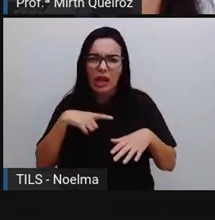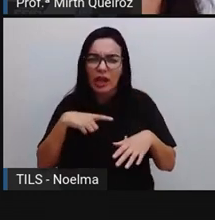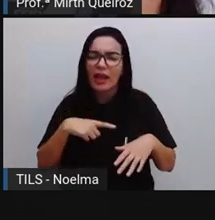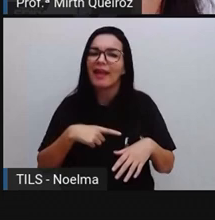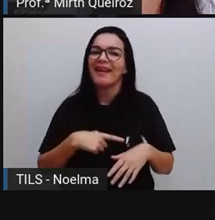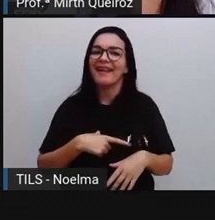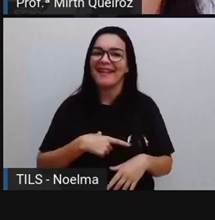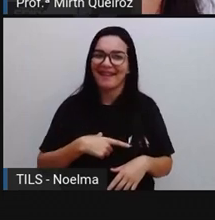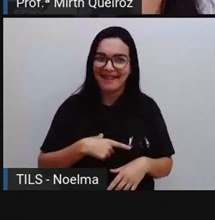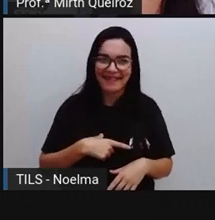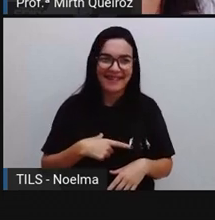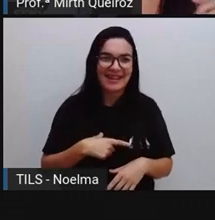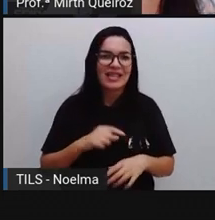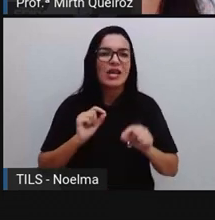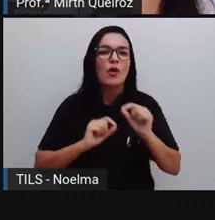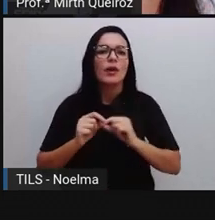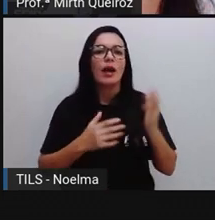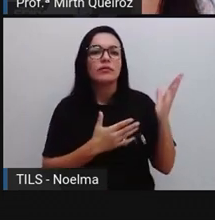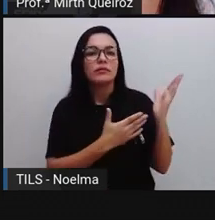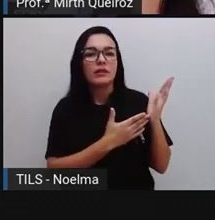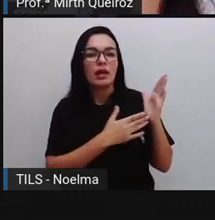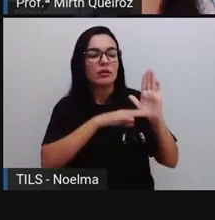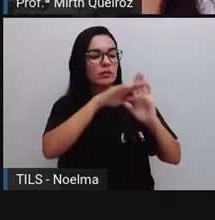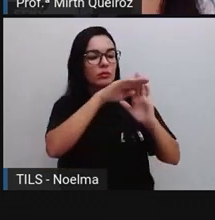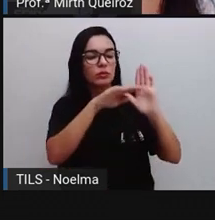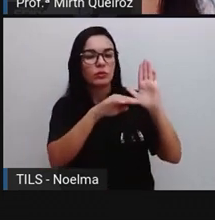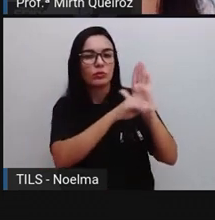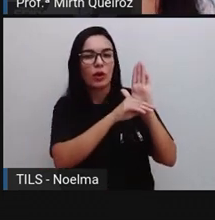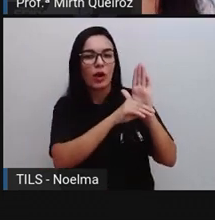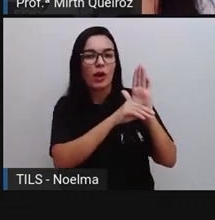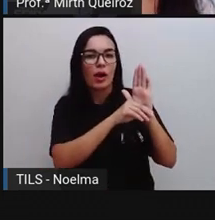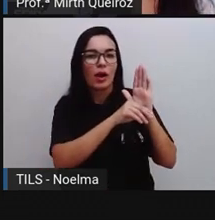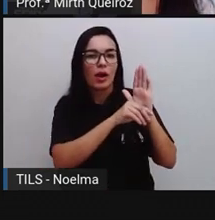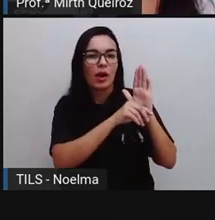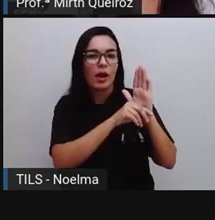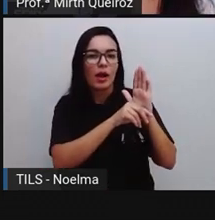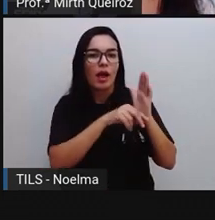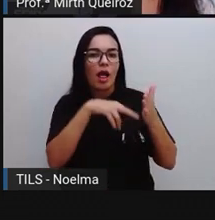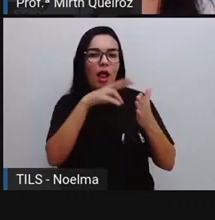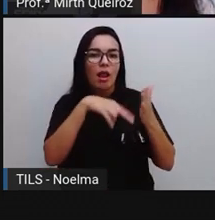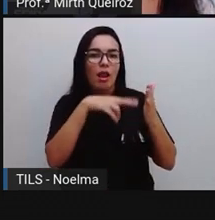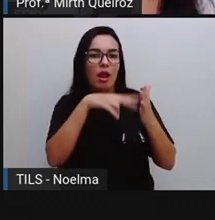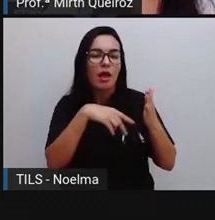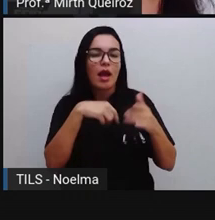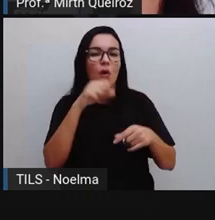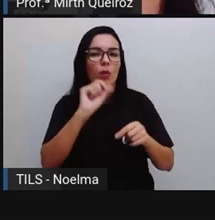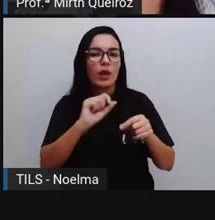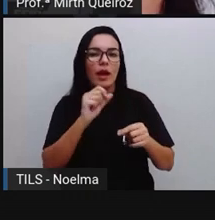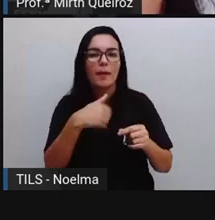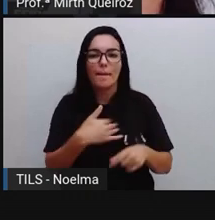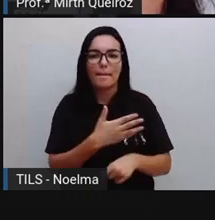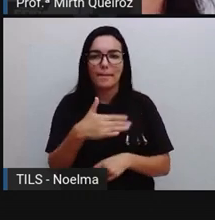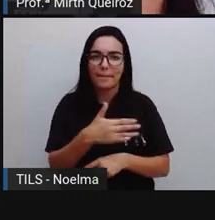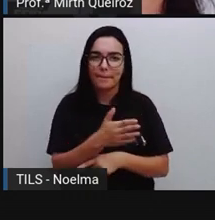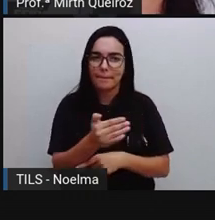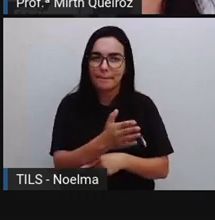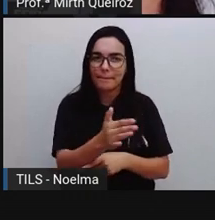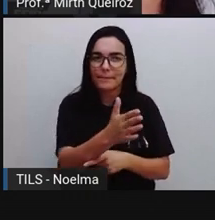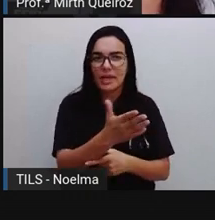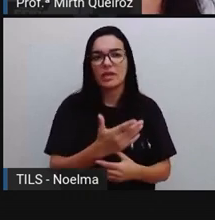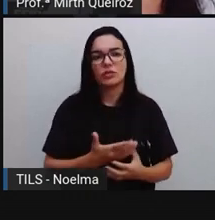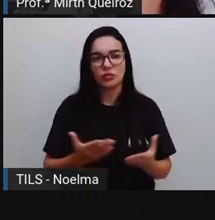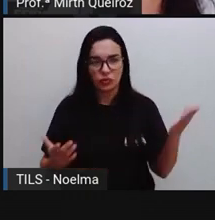Assim. E aí a gente tem uma introdução e depois leia mais sobre os peixes. E aí a gente clicando aí nessa